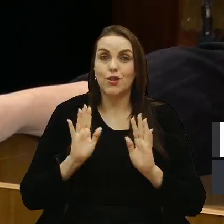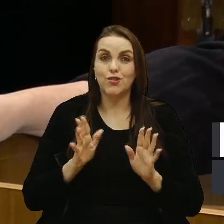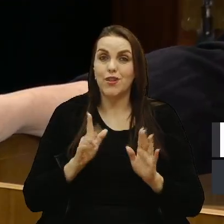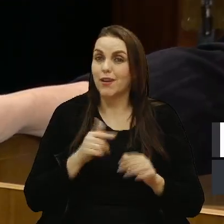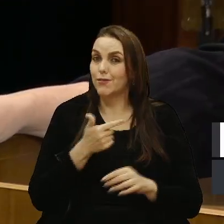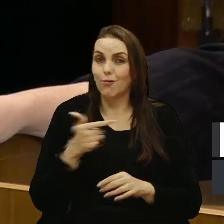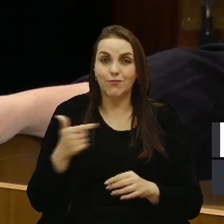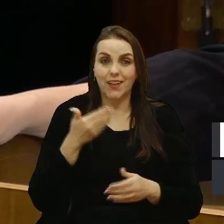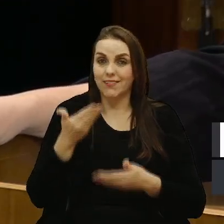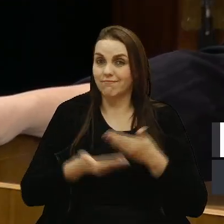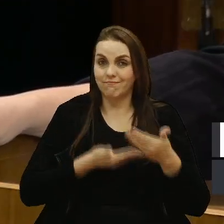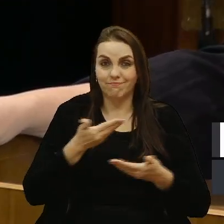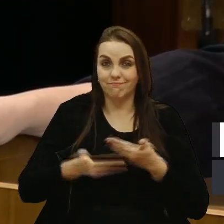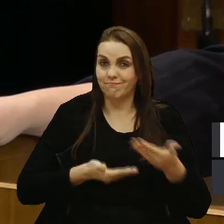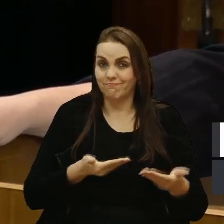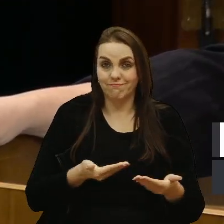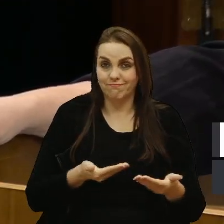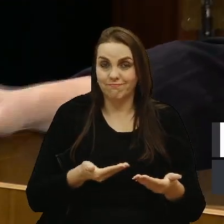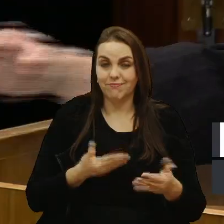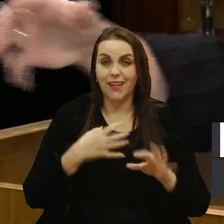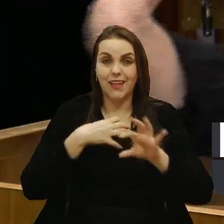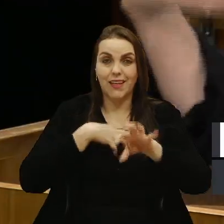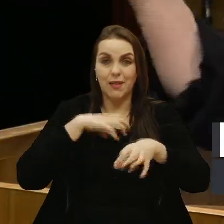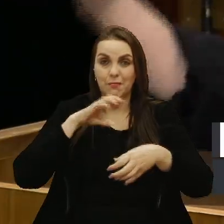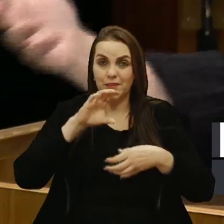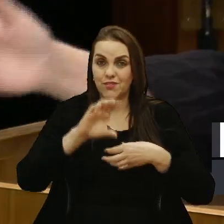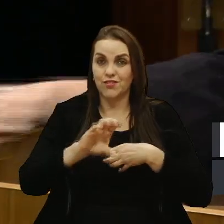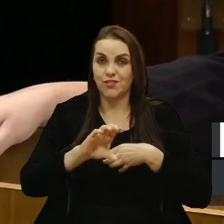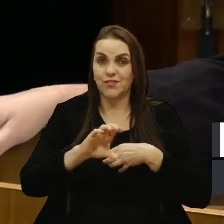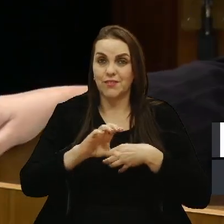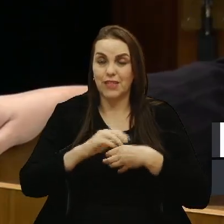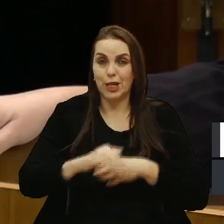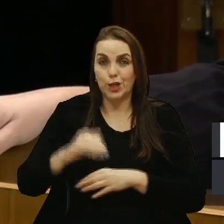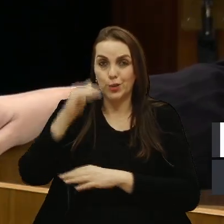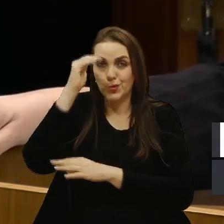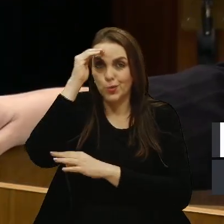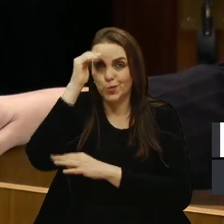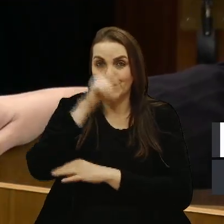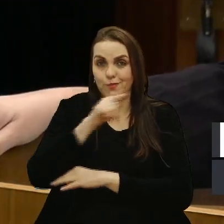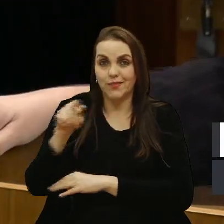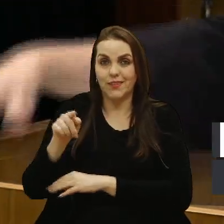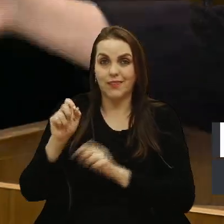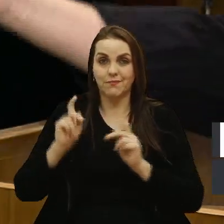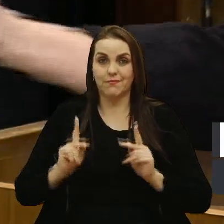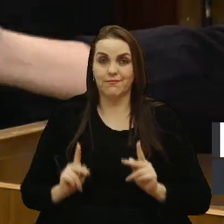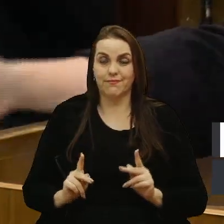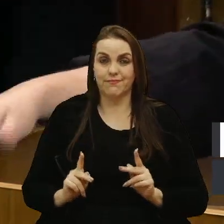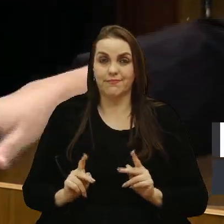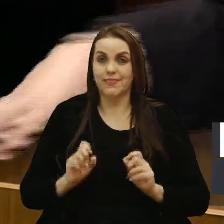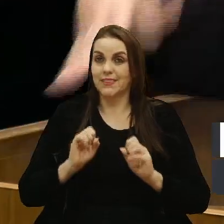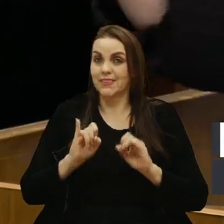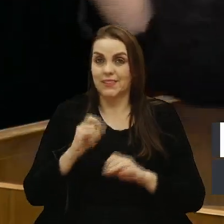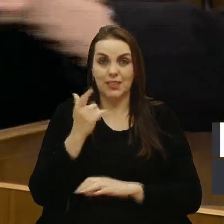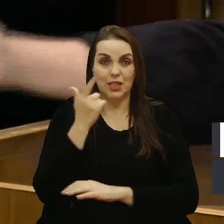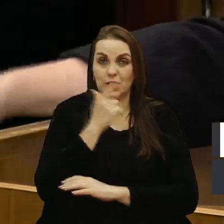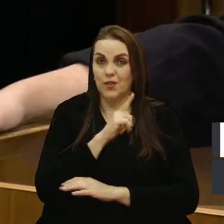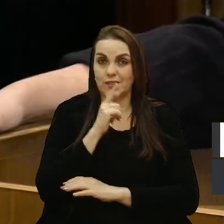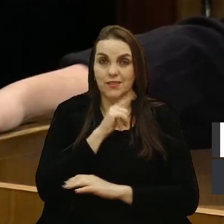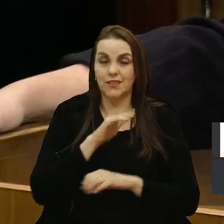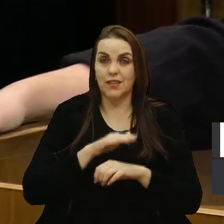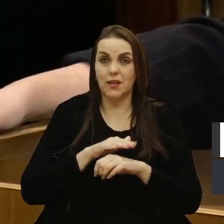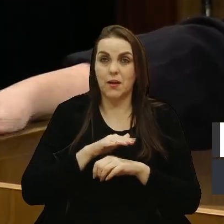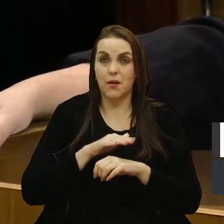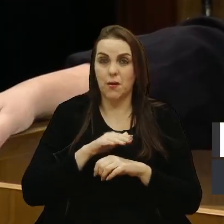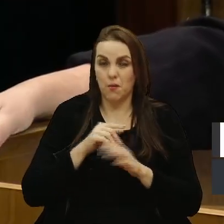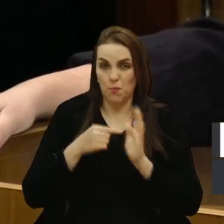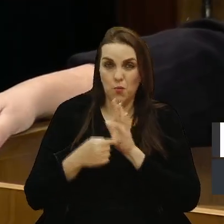desassistidas. Quero falar um pouquinho sobre empatia, em escutar as pessoas. Daqui a pouco, se eles não conseguiam mostrar mais ações do